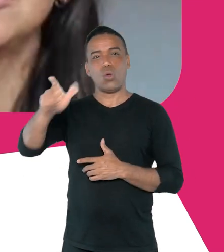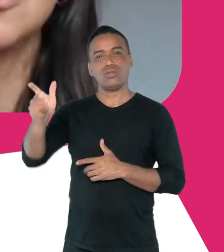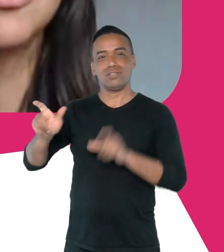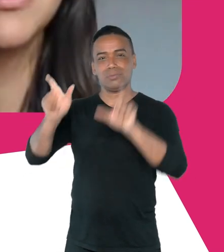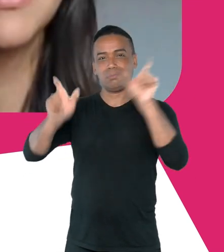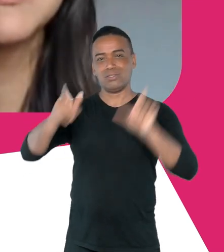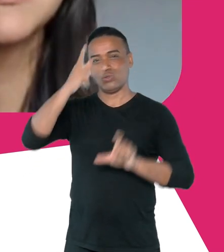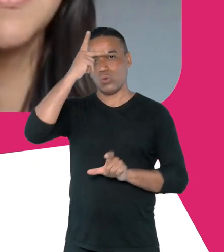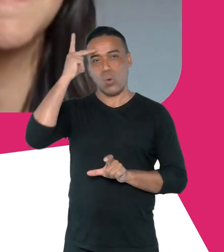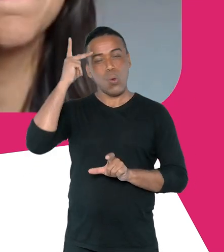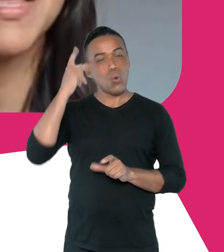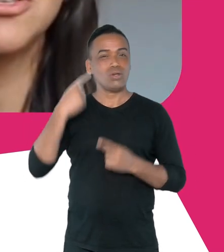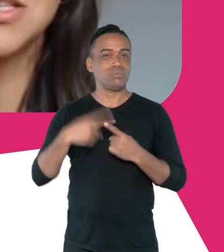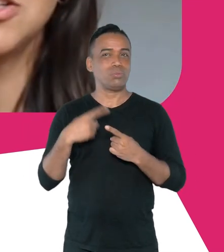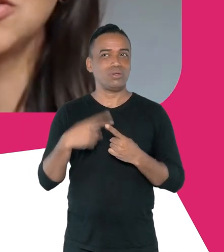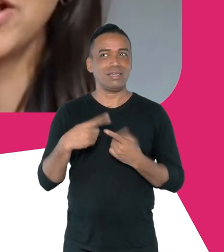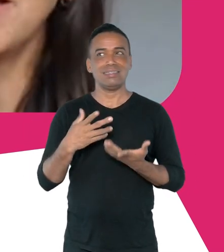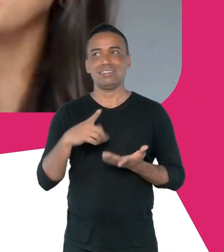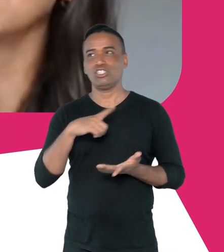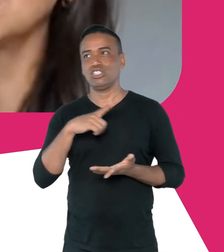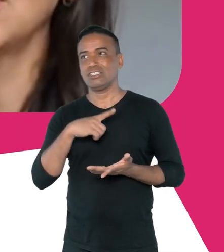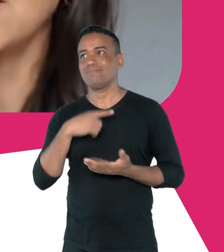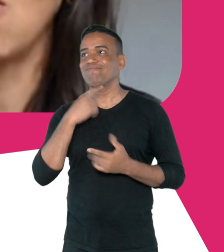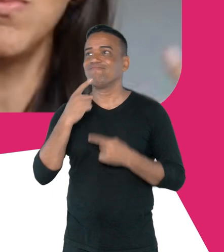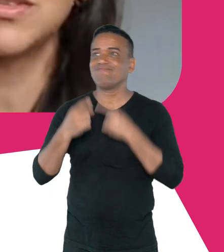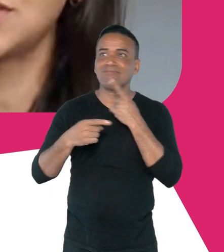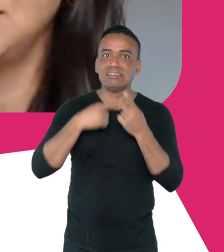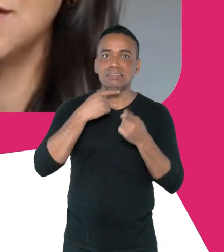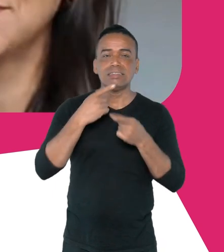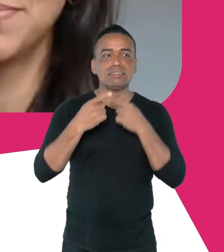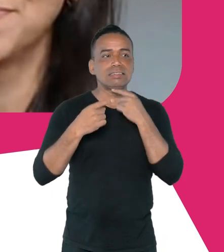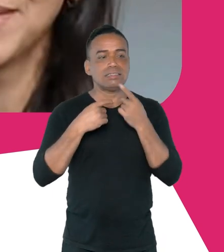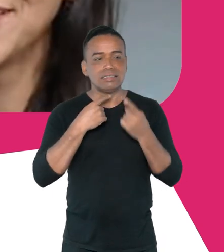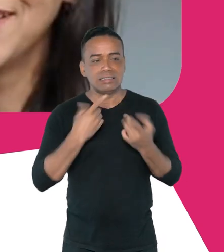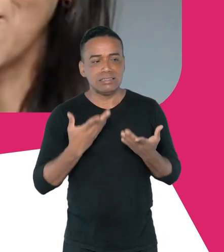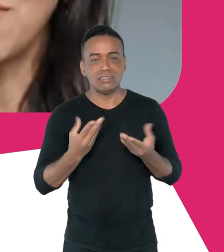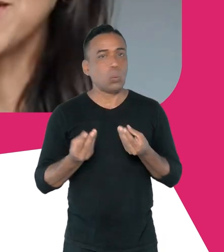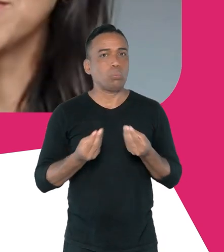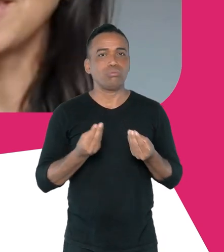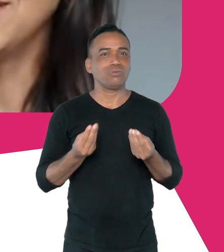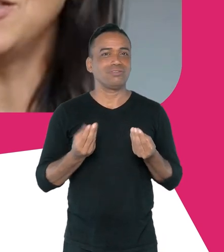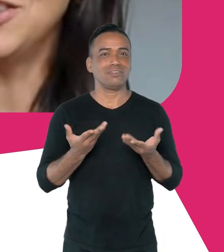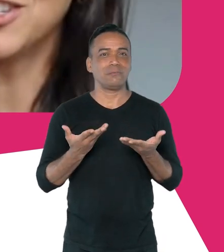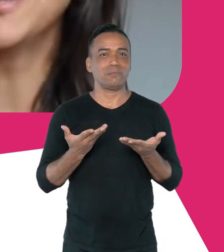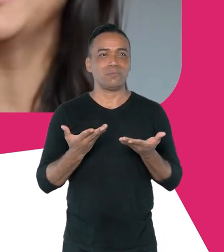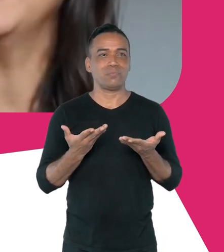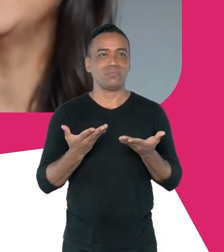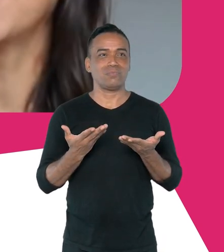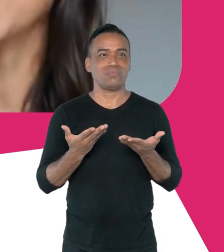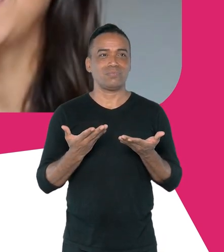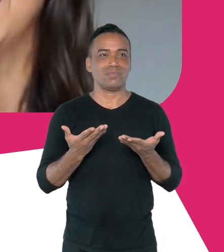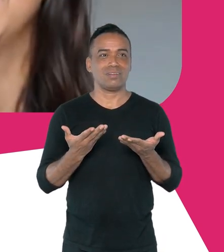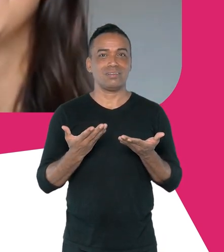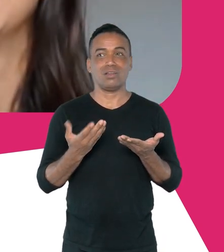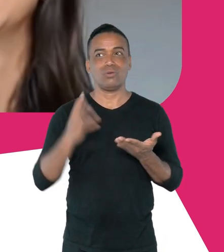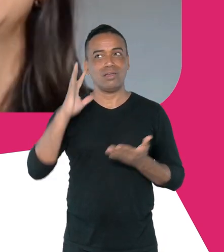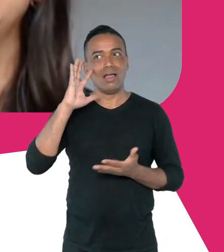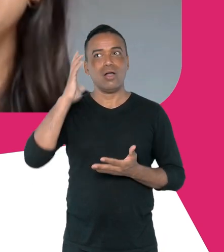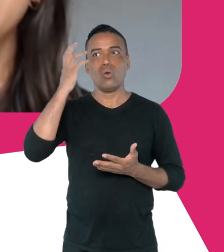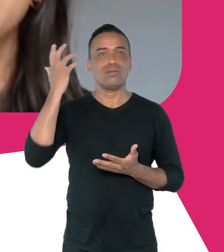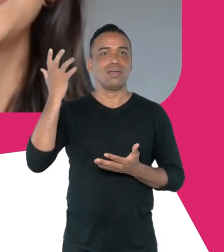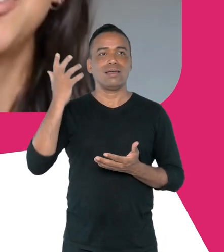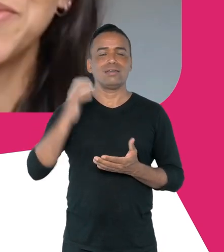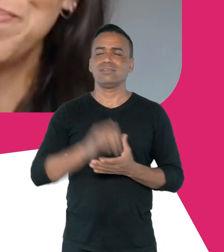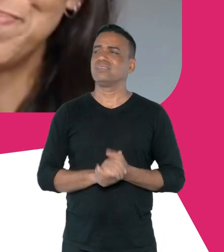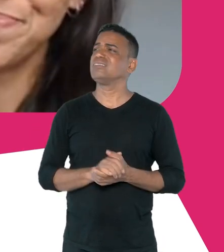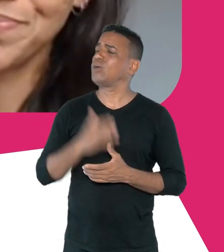porque a gente tinha esse questionamento, né? Como assim? Como que não tem indígena aqui? O que acontece? E qual